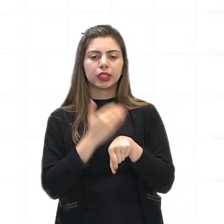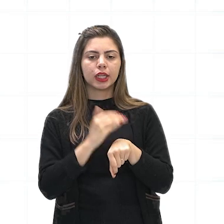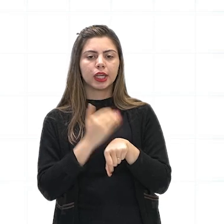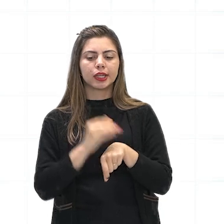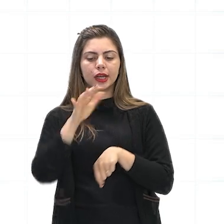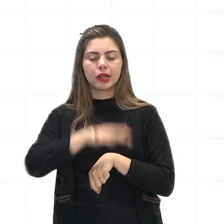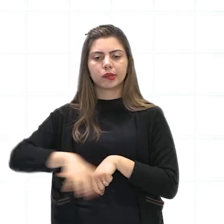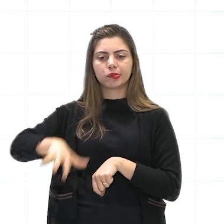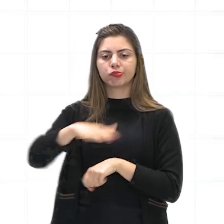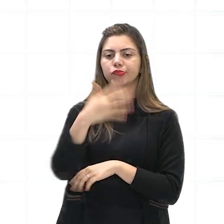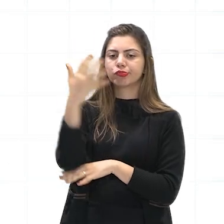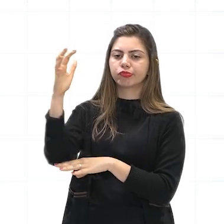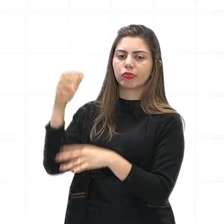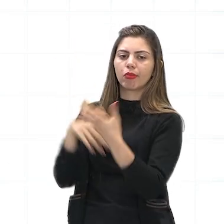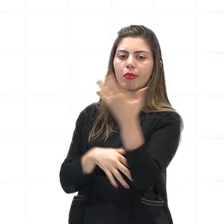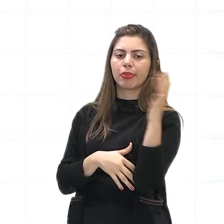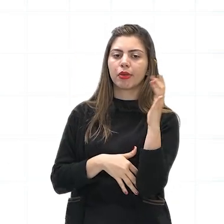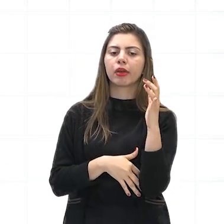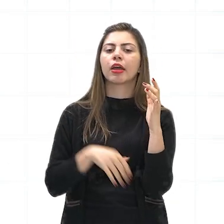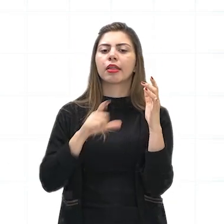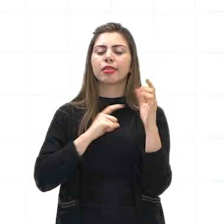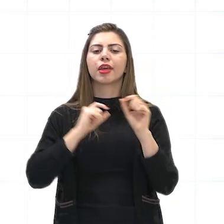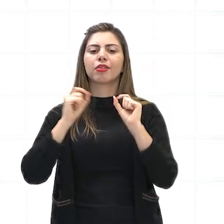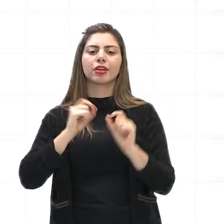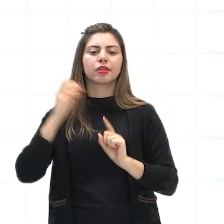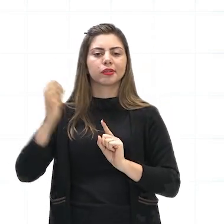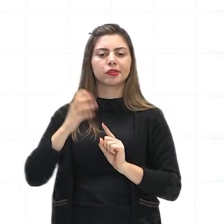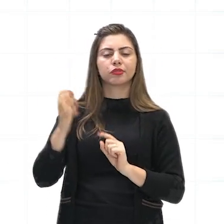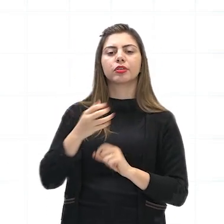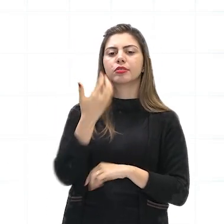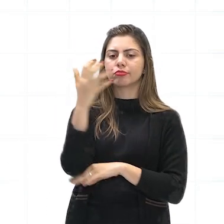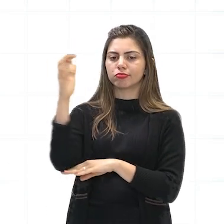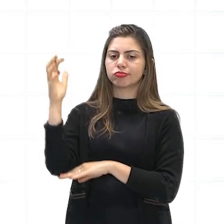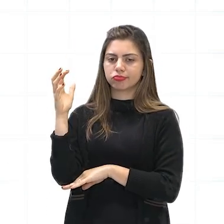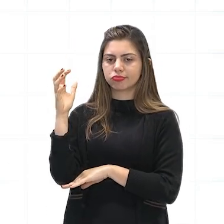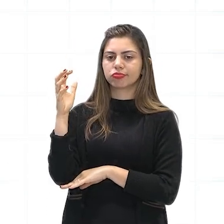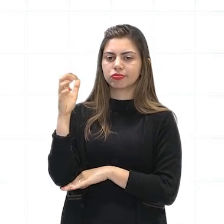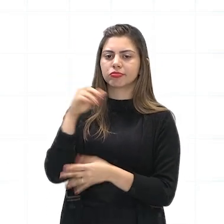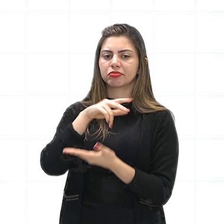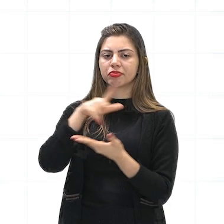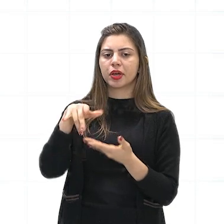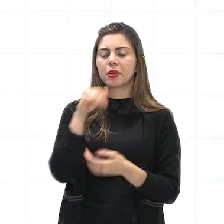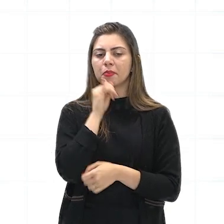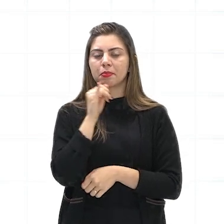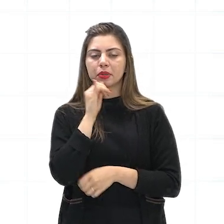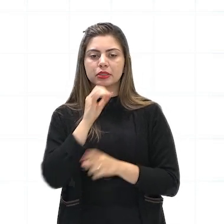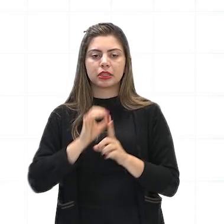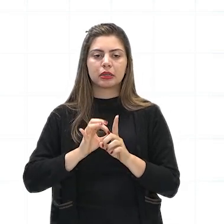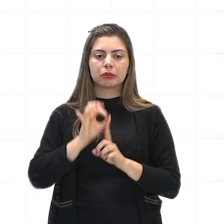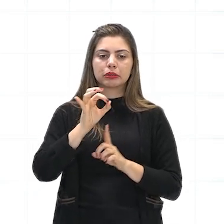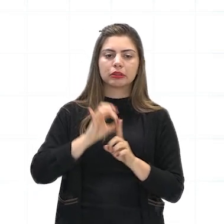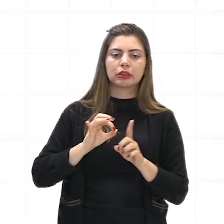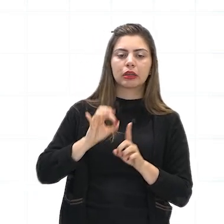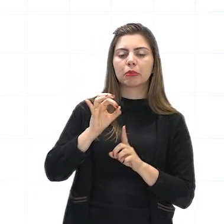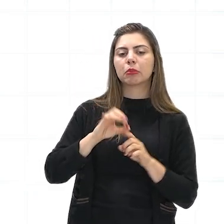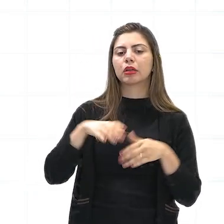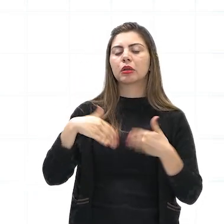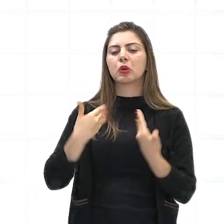ambientes naturais e com toda a influência da natureza e suas variáveis,